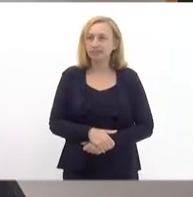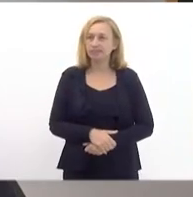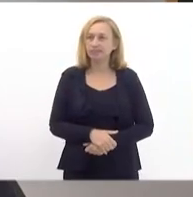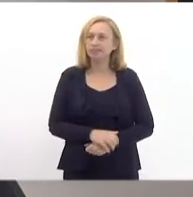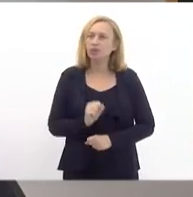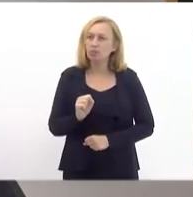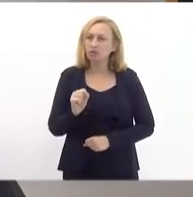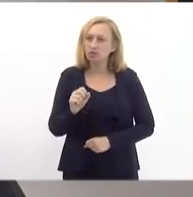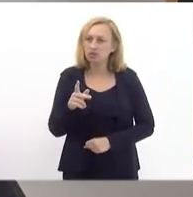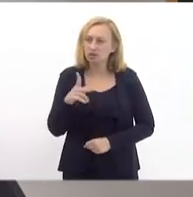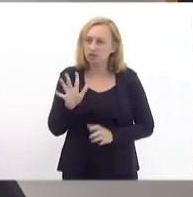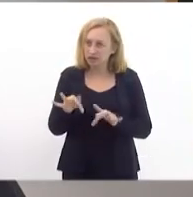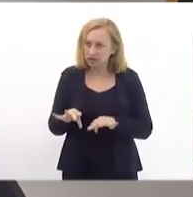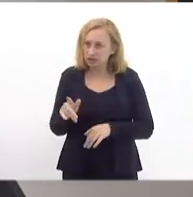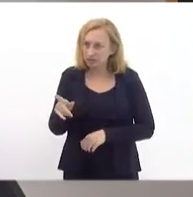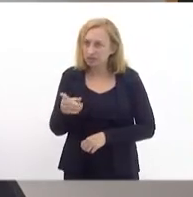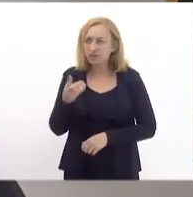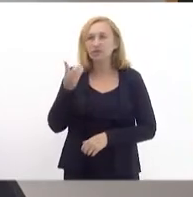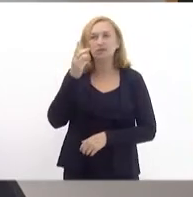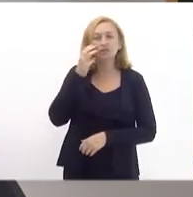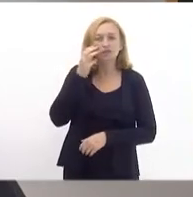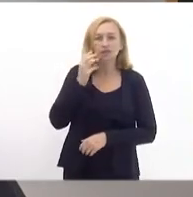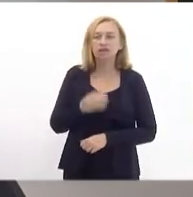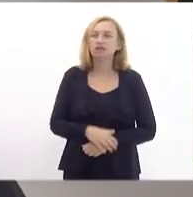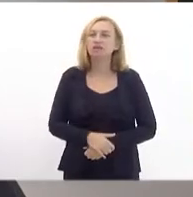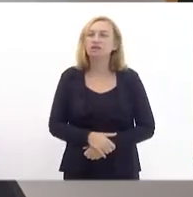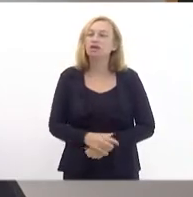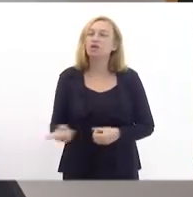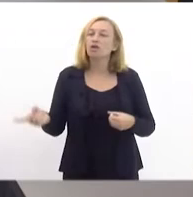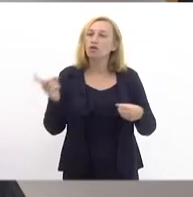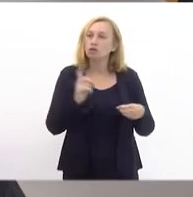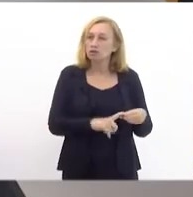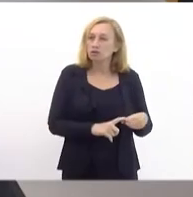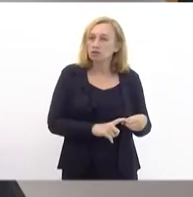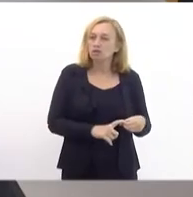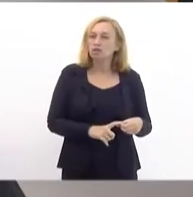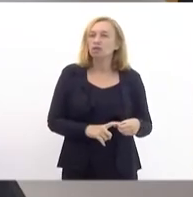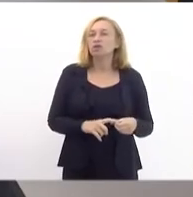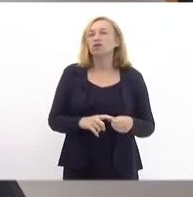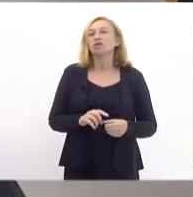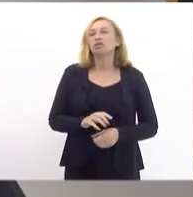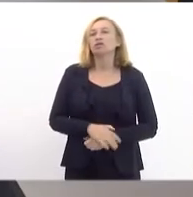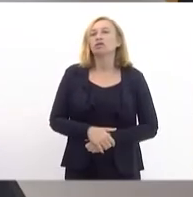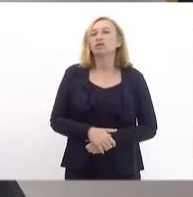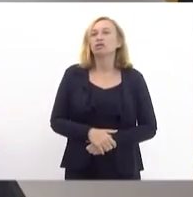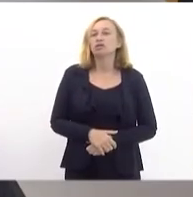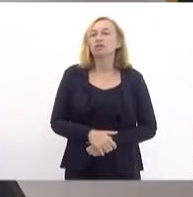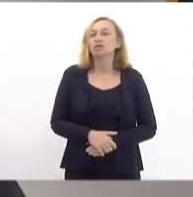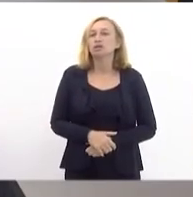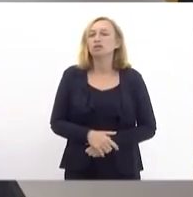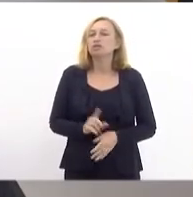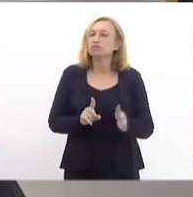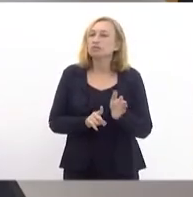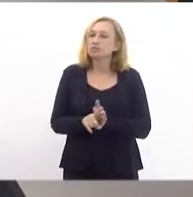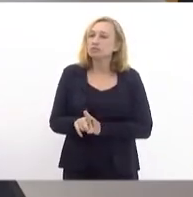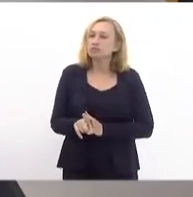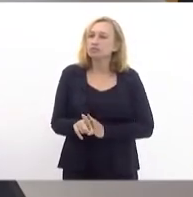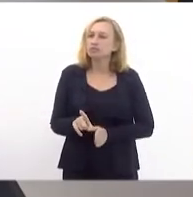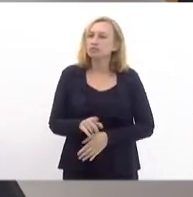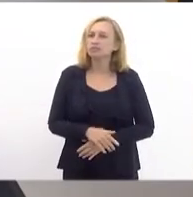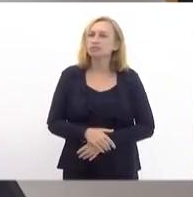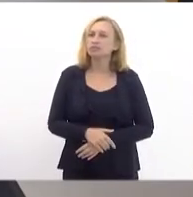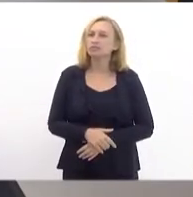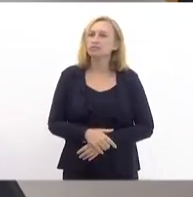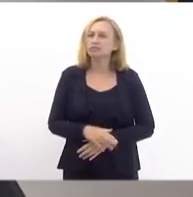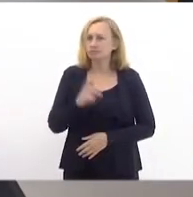aqui? Valdec. Então, retomando o fio, então, eu queria perguntar